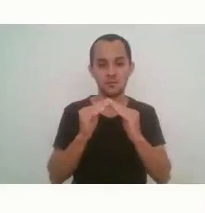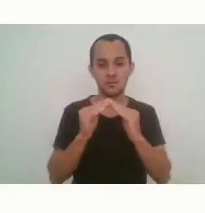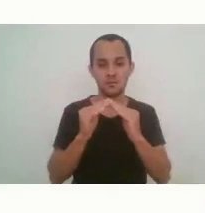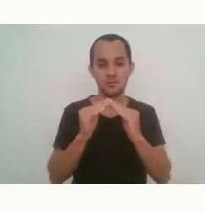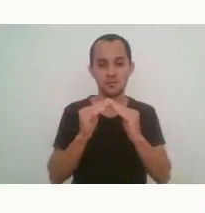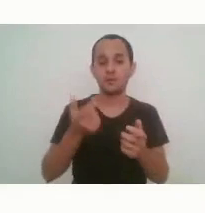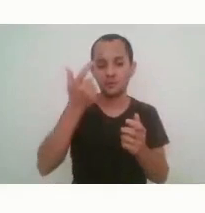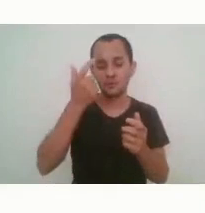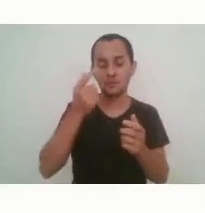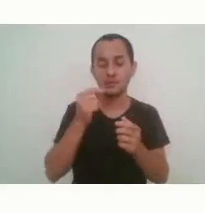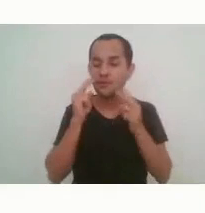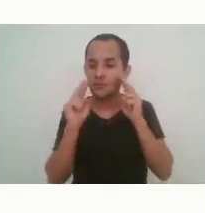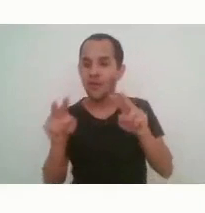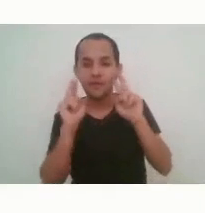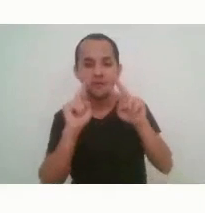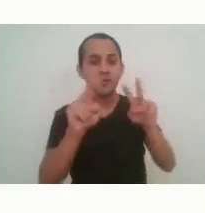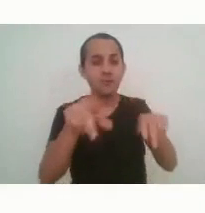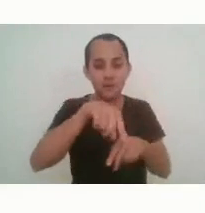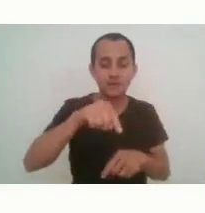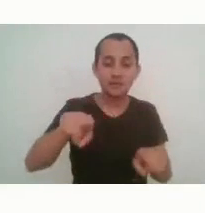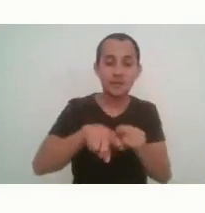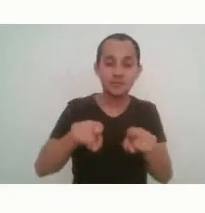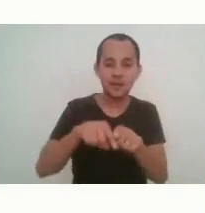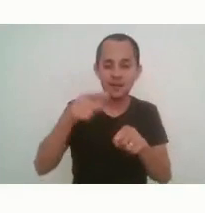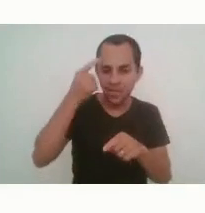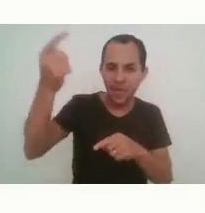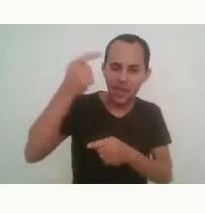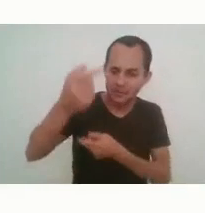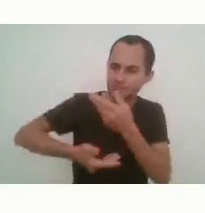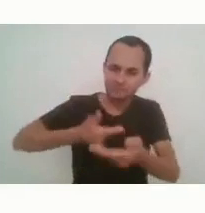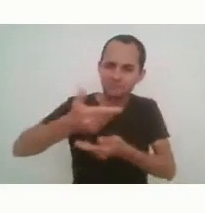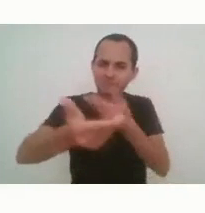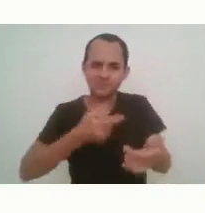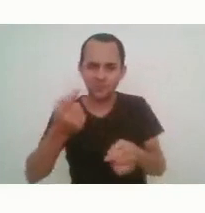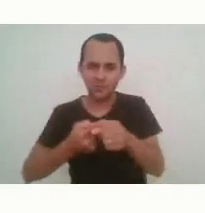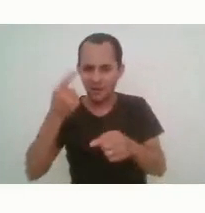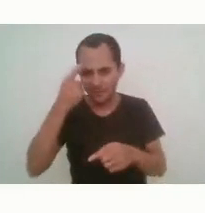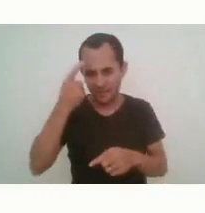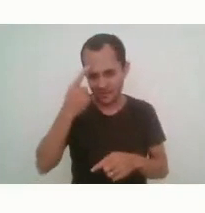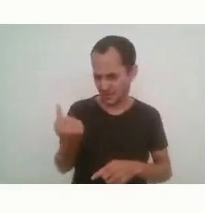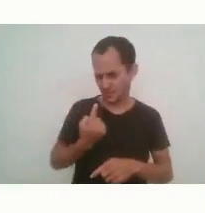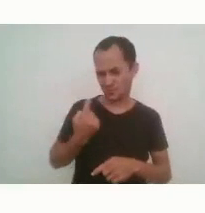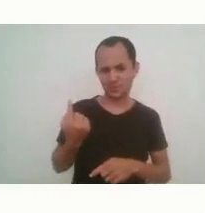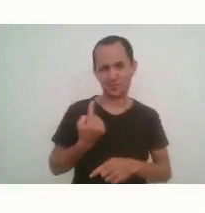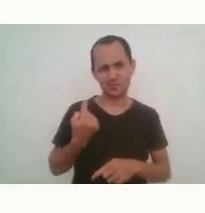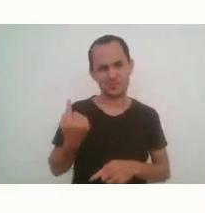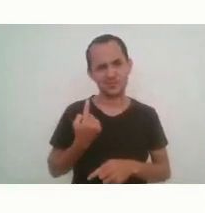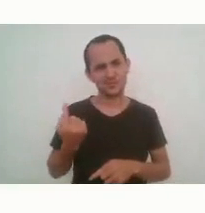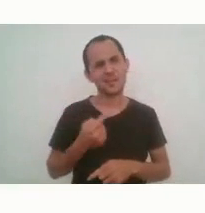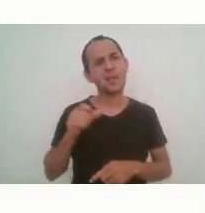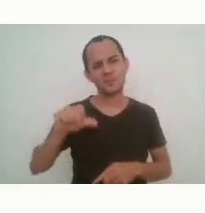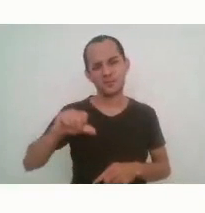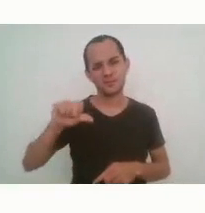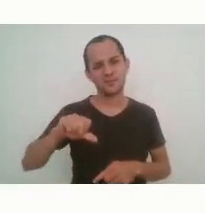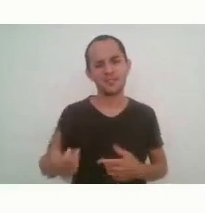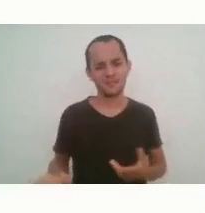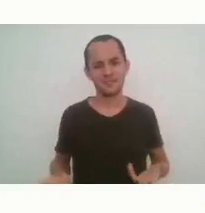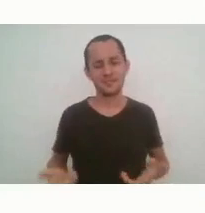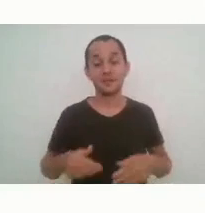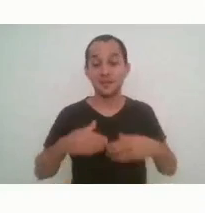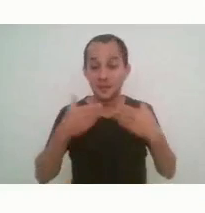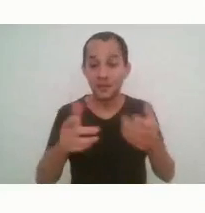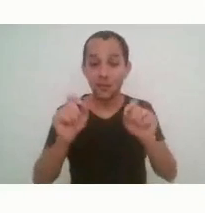pessoas e trocar um pouco de ideia, porque pensar sozinho é muito ruim. E ainda mais para quem